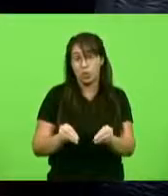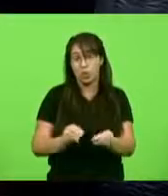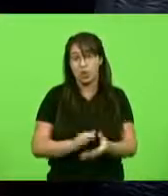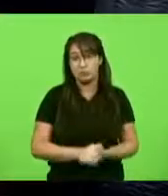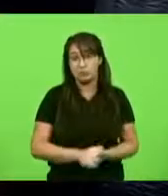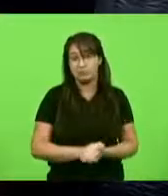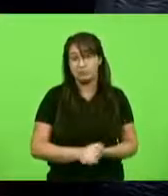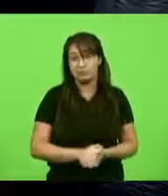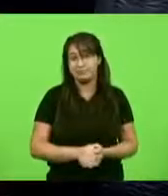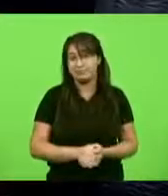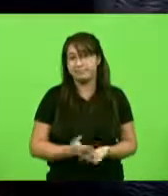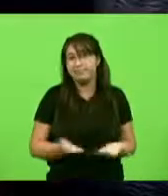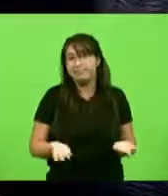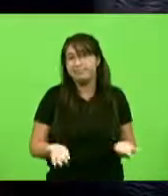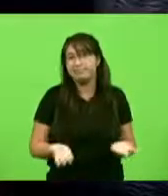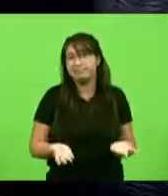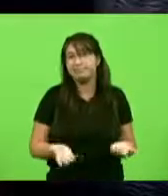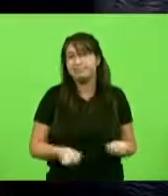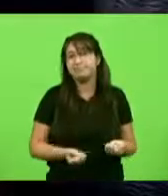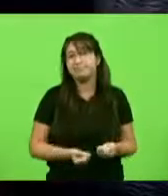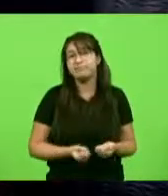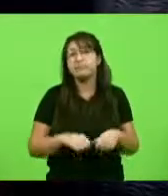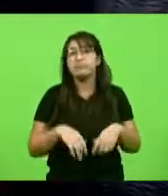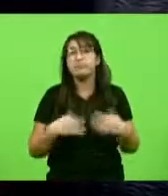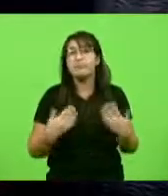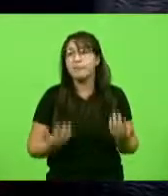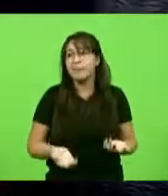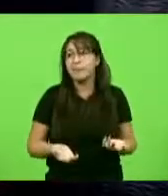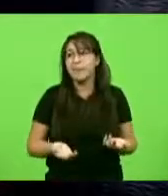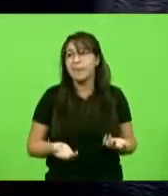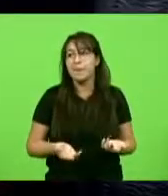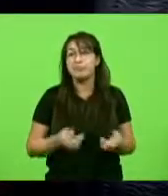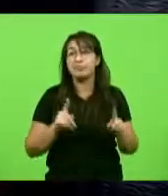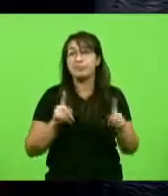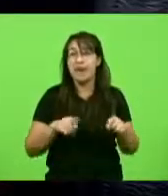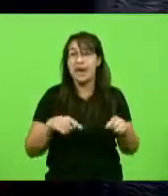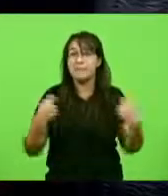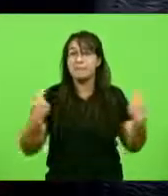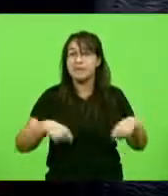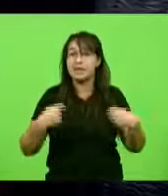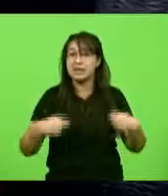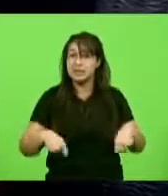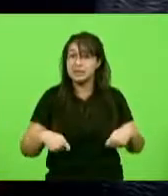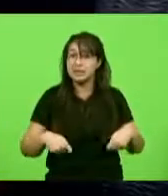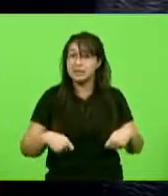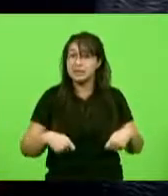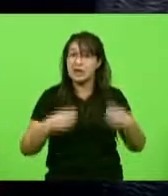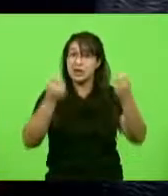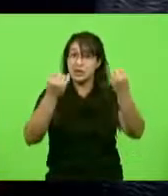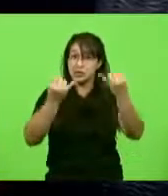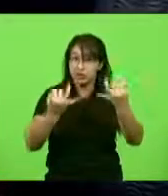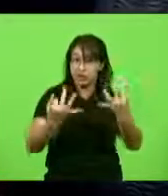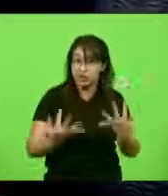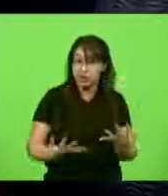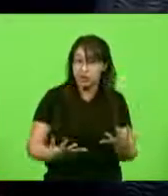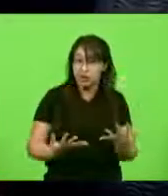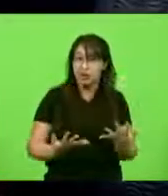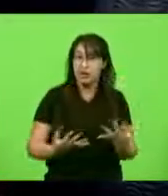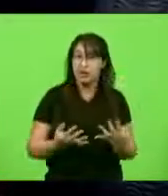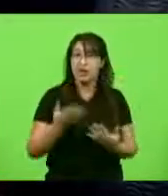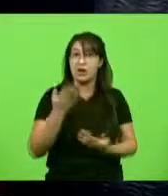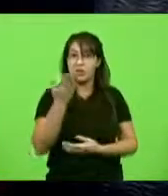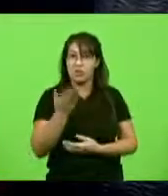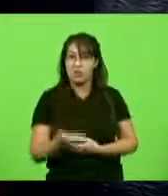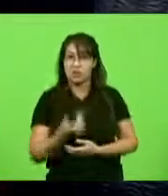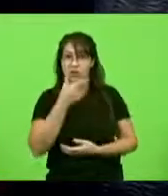um absurdo. Então, são pontos que eu queria destacar de que fazem, Silvio Drevec, você que